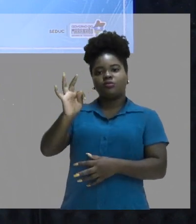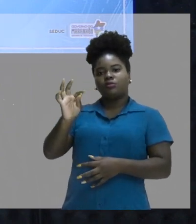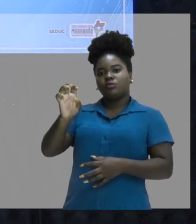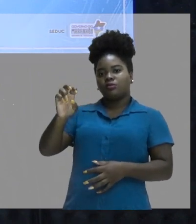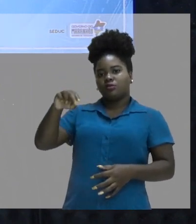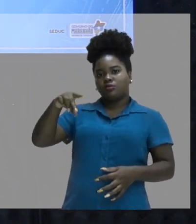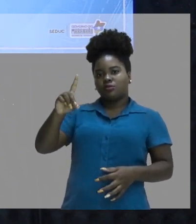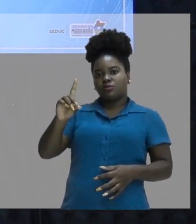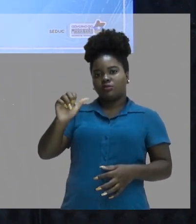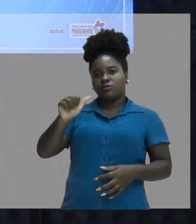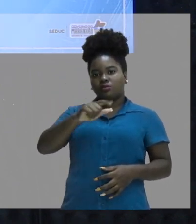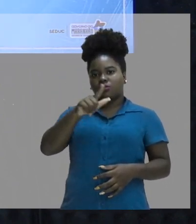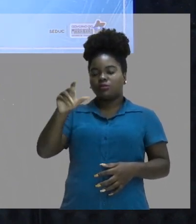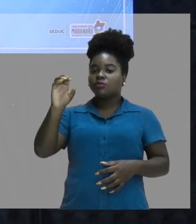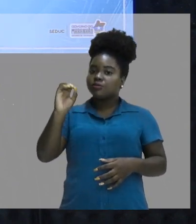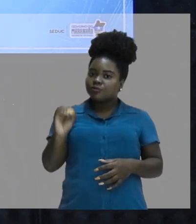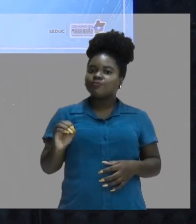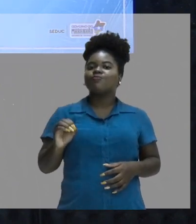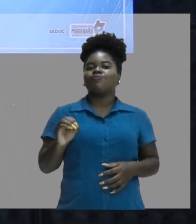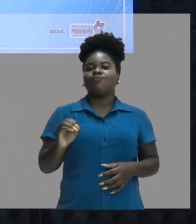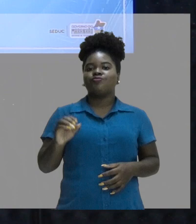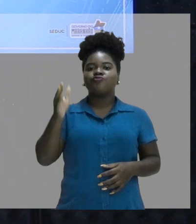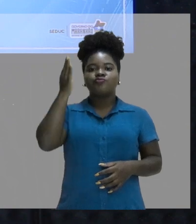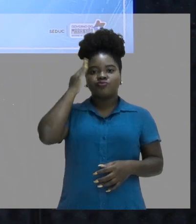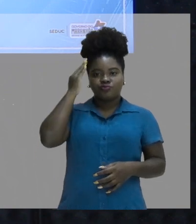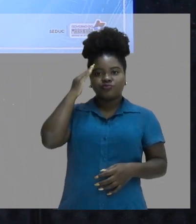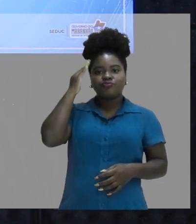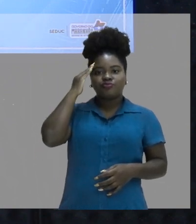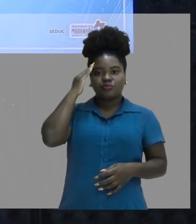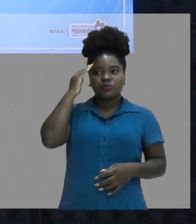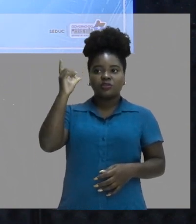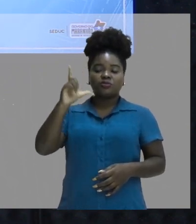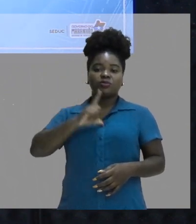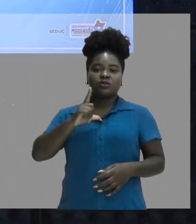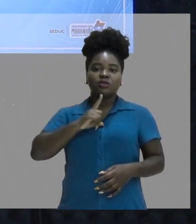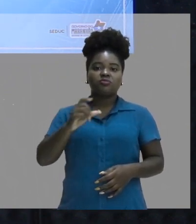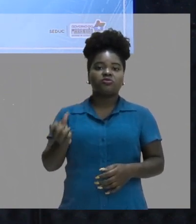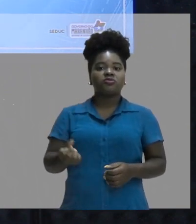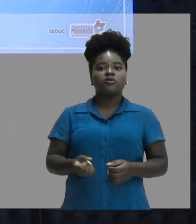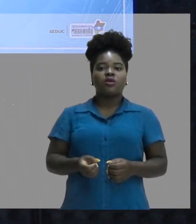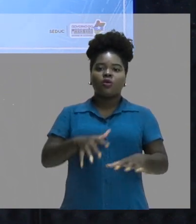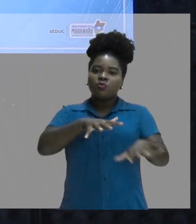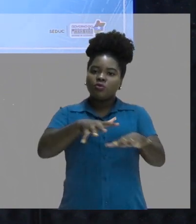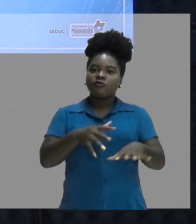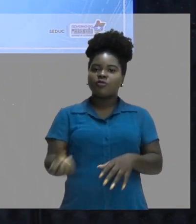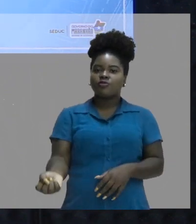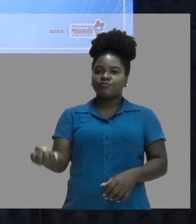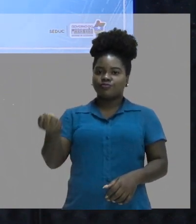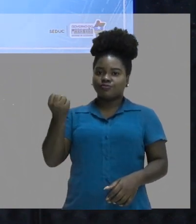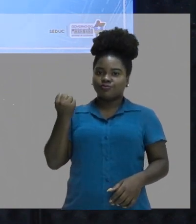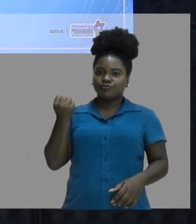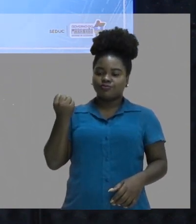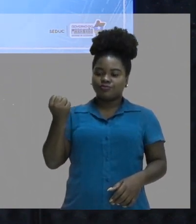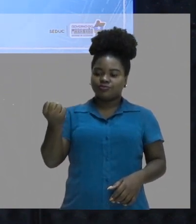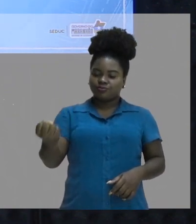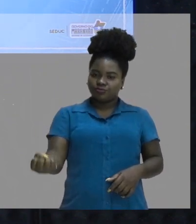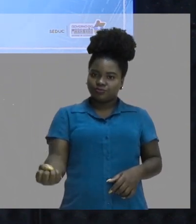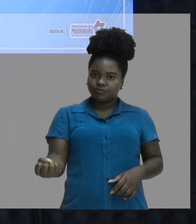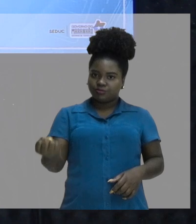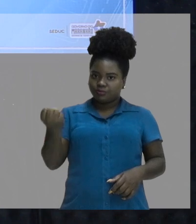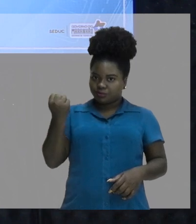contração desses músculos, nós conseguimos fazer espécie de alavancas que possibilitam que movimentos